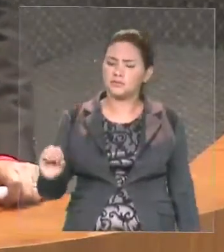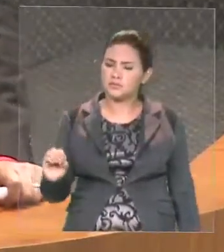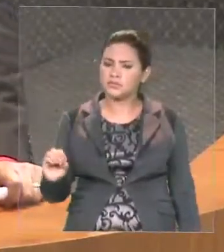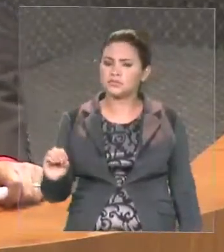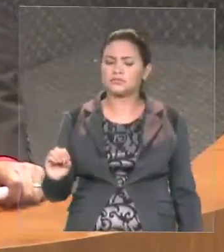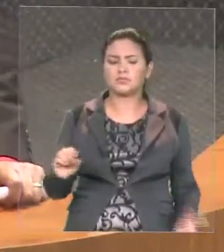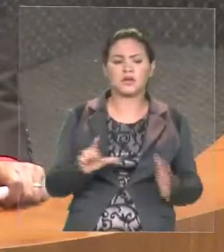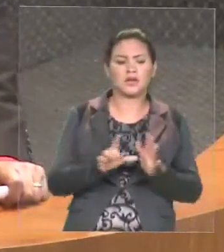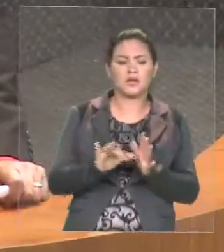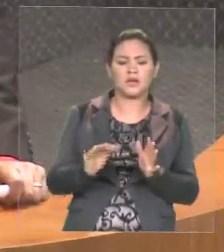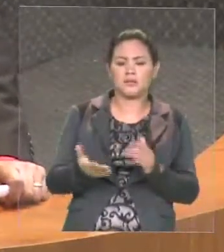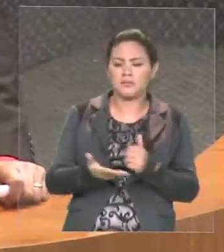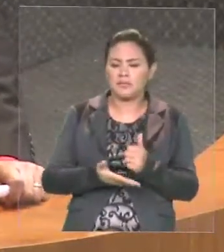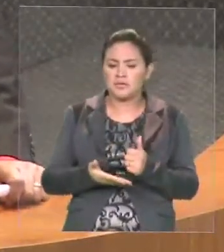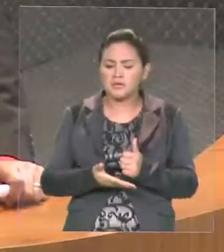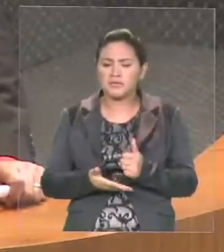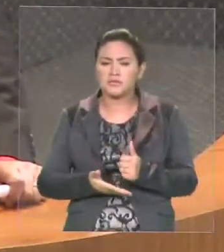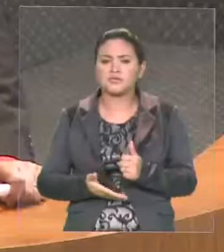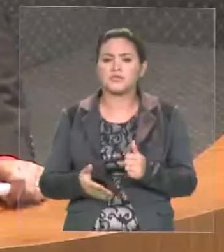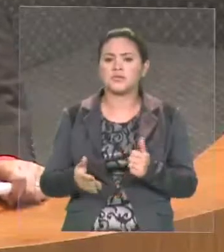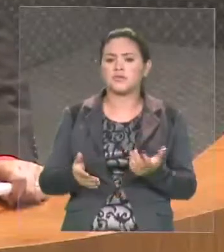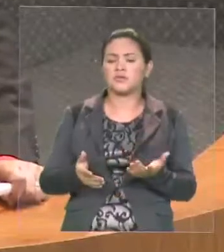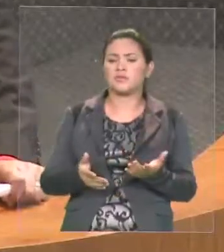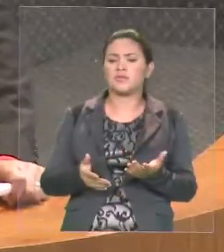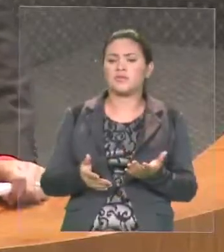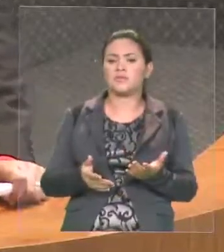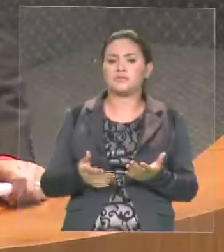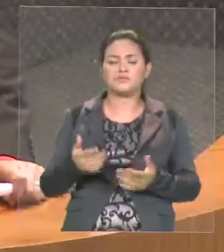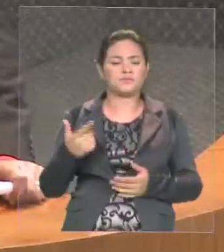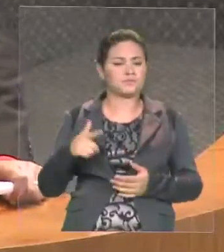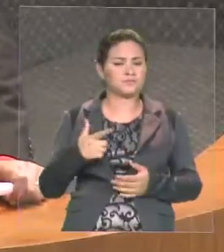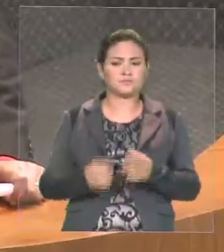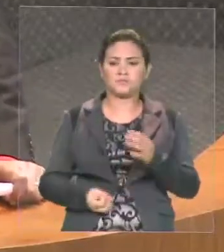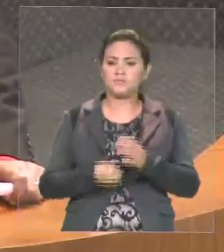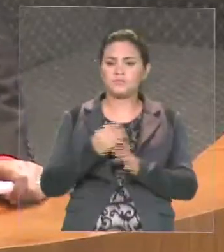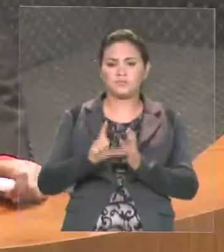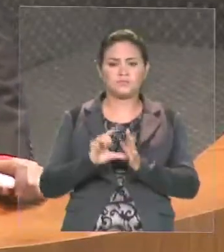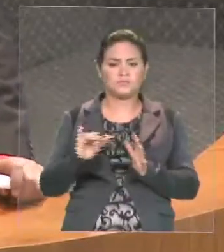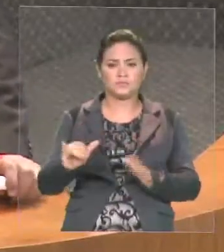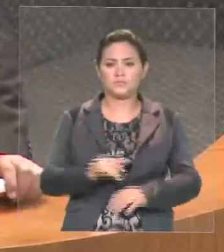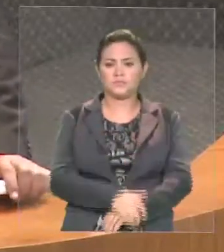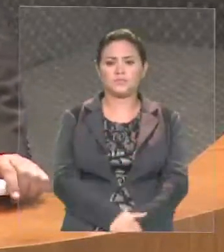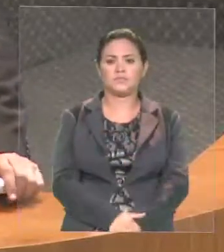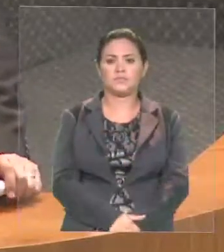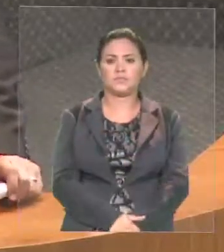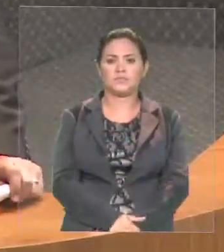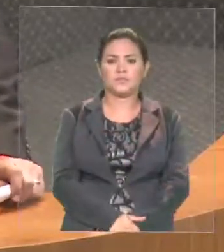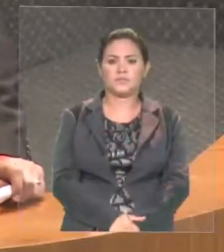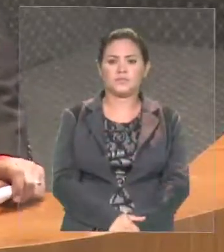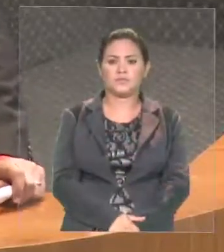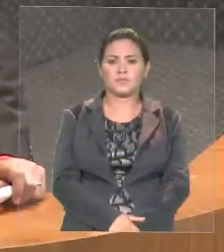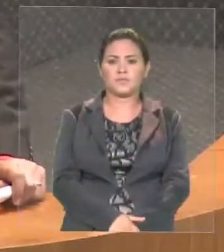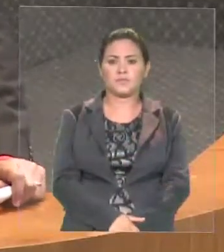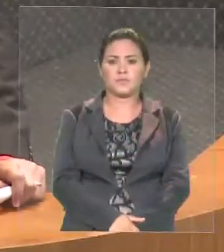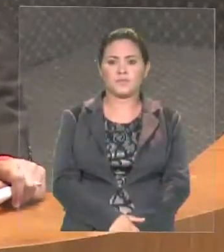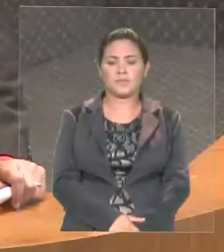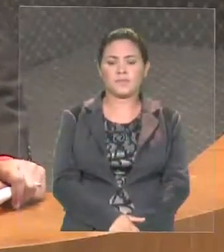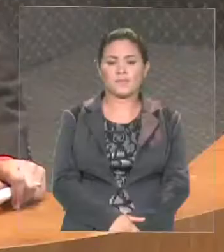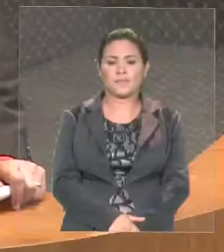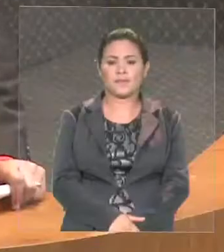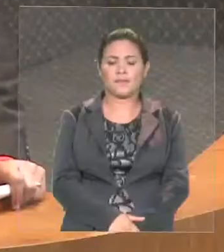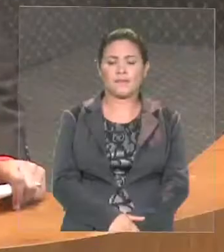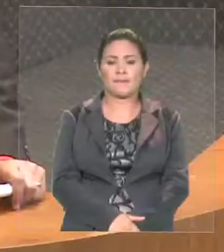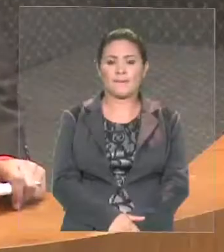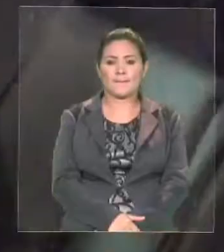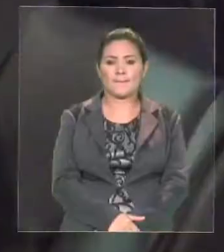com legislação da Secretaria da Fazenda e não foi feito por lei. Deputado Roberto Costa. E na sua fala eu já